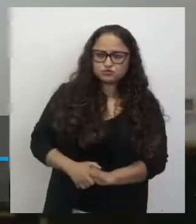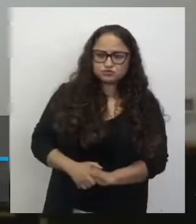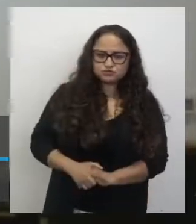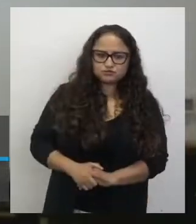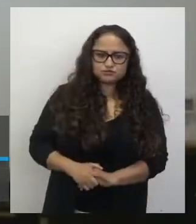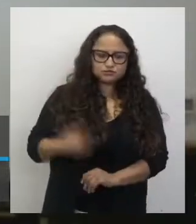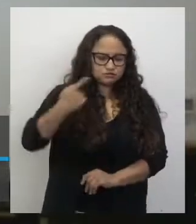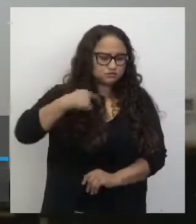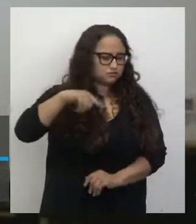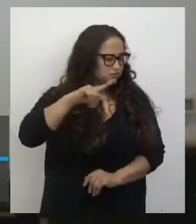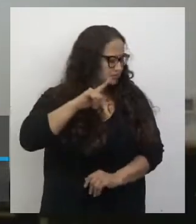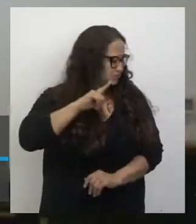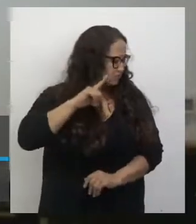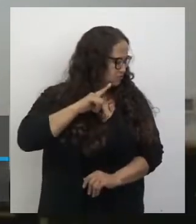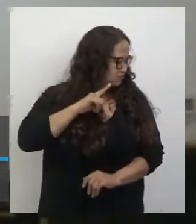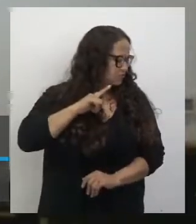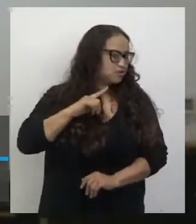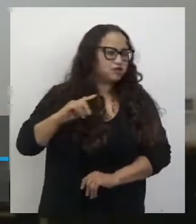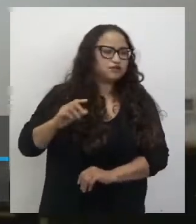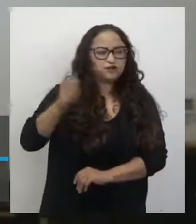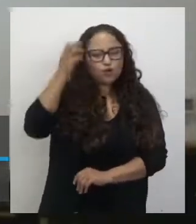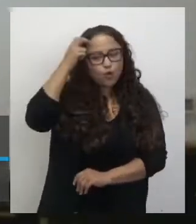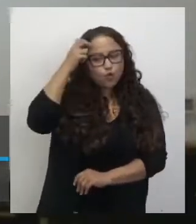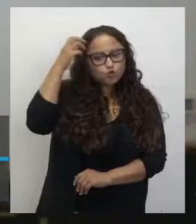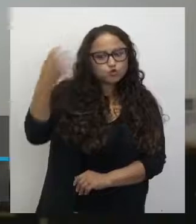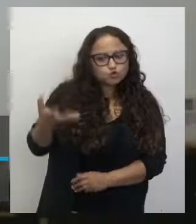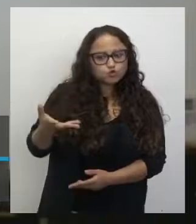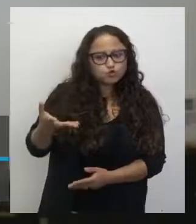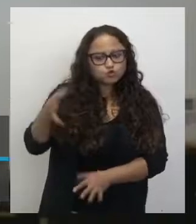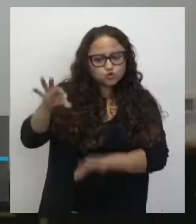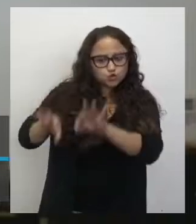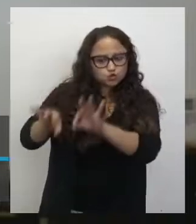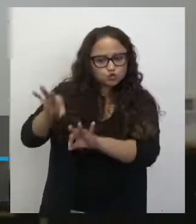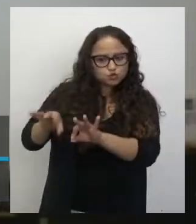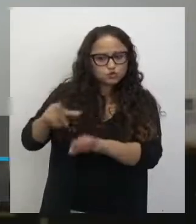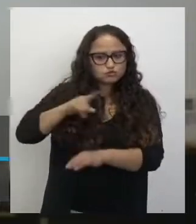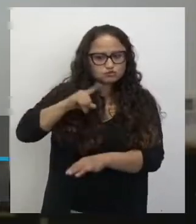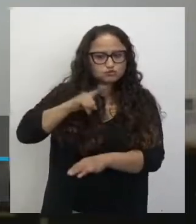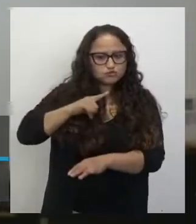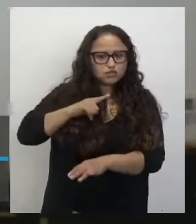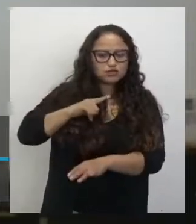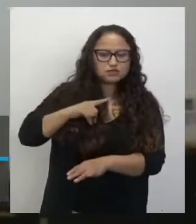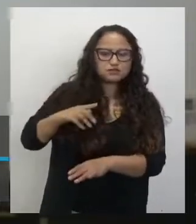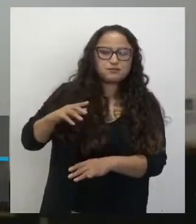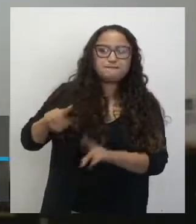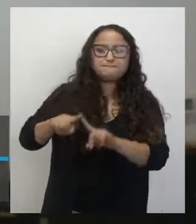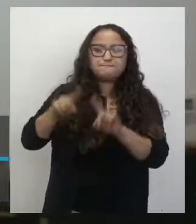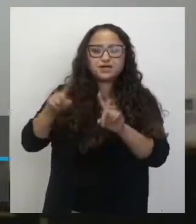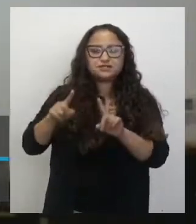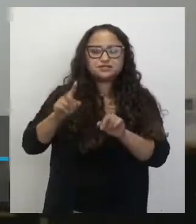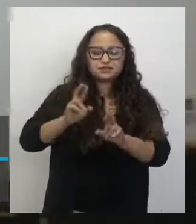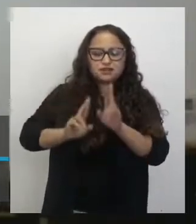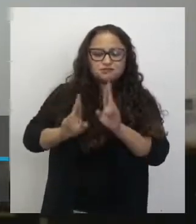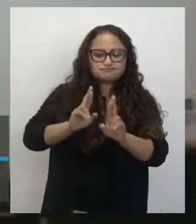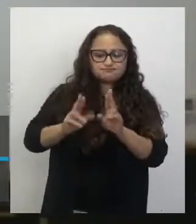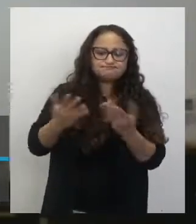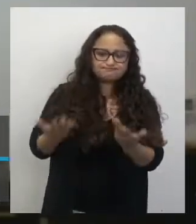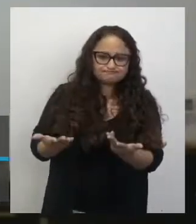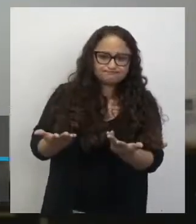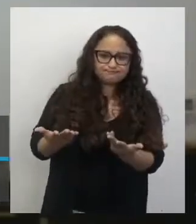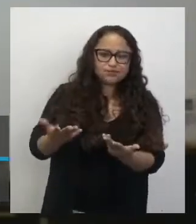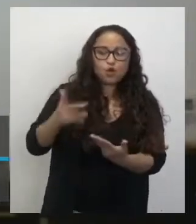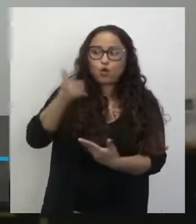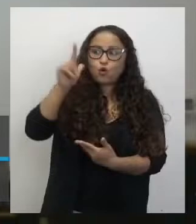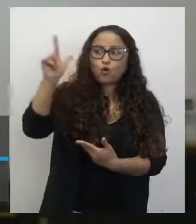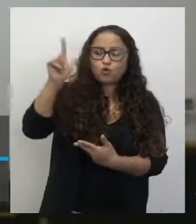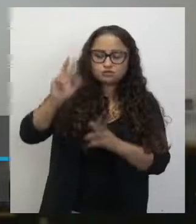colocamos nosso juízo de valor como um ponto de vista, e sim devemos relativizar, né? entender que existem outras coisas que são diferentes